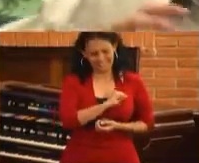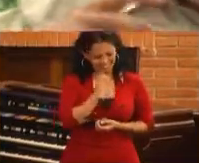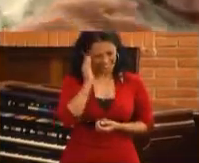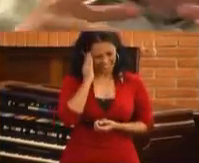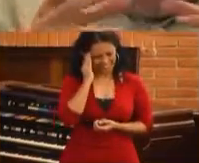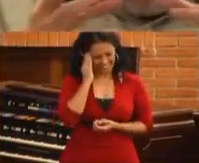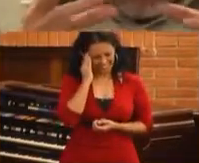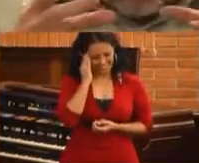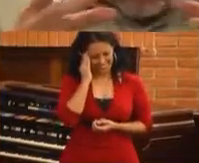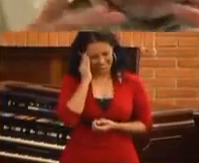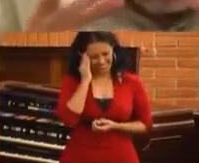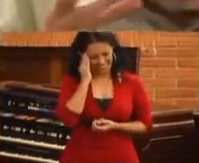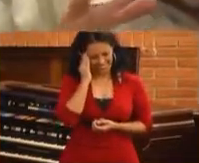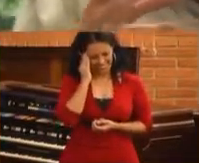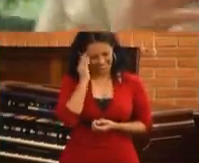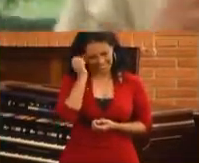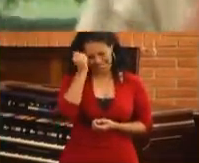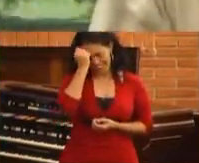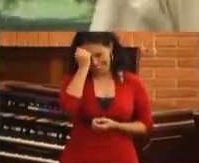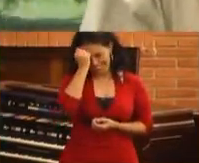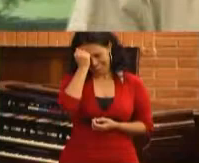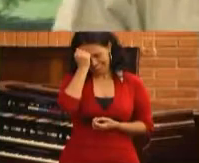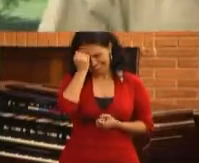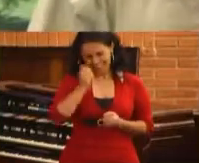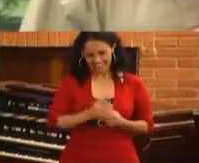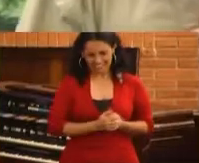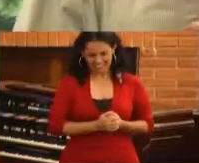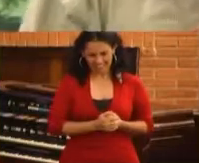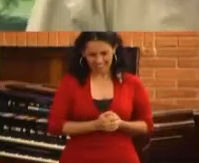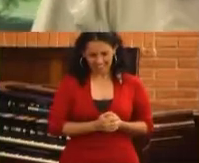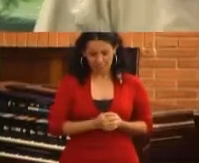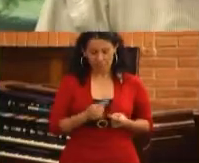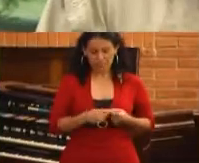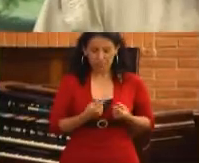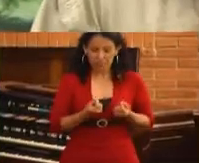Então esse plano oculto de vida interior,